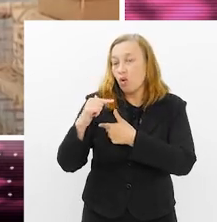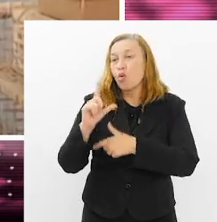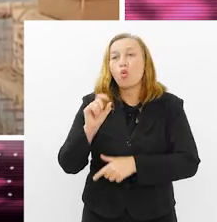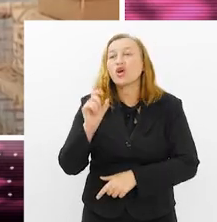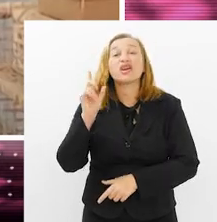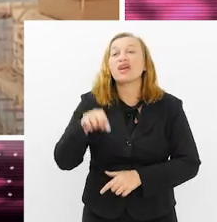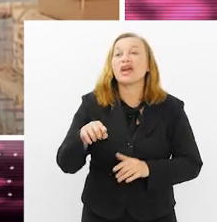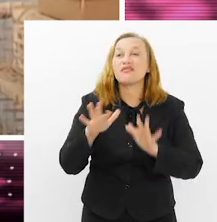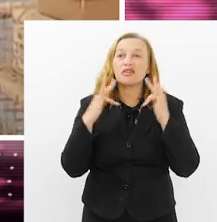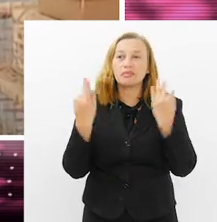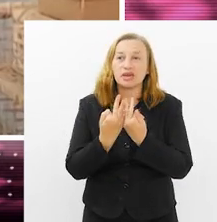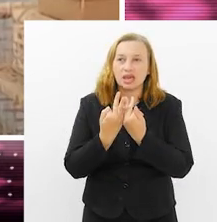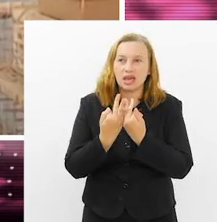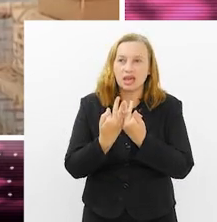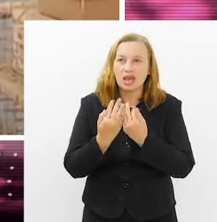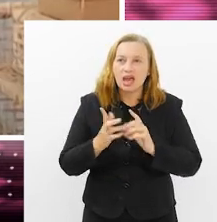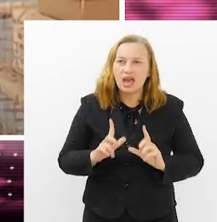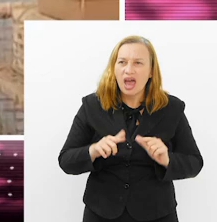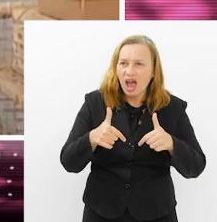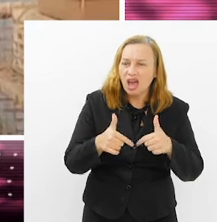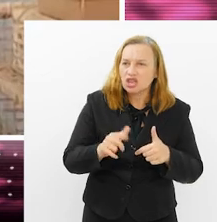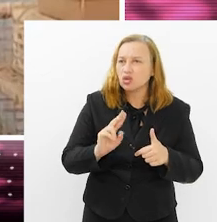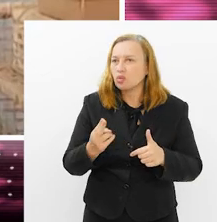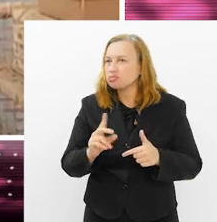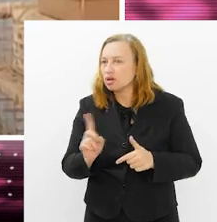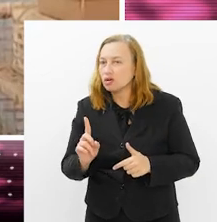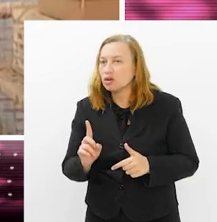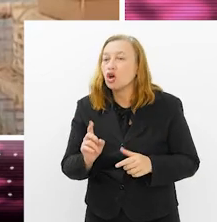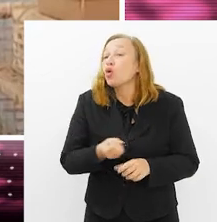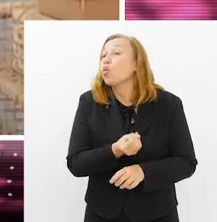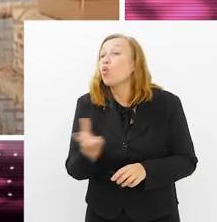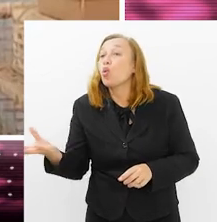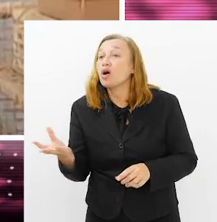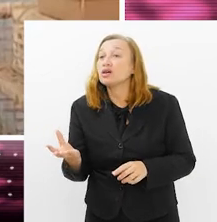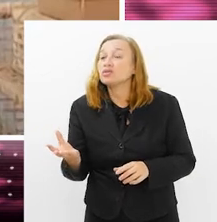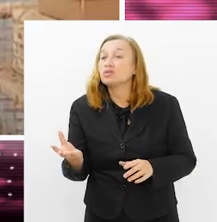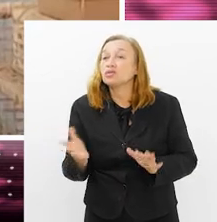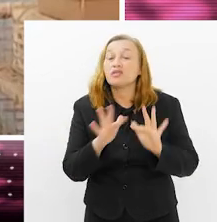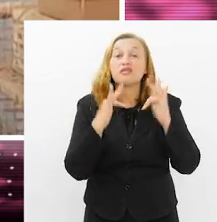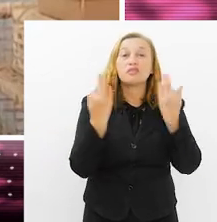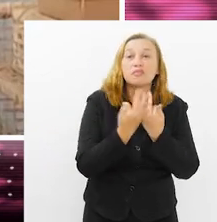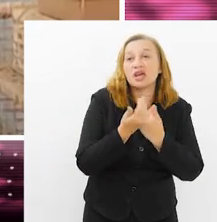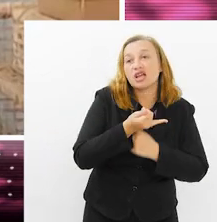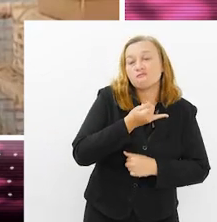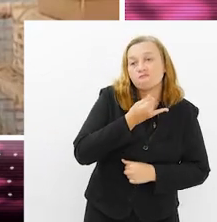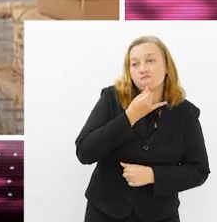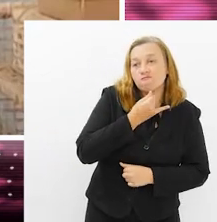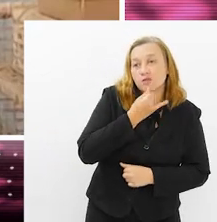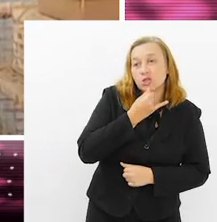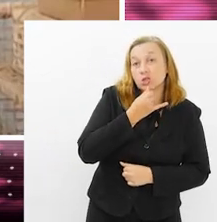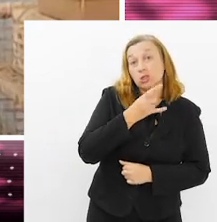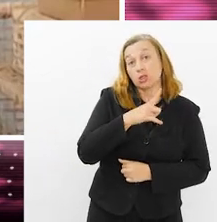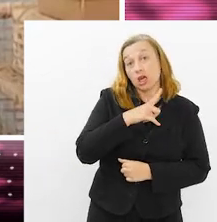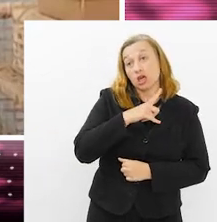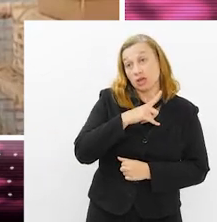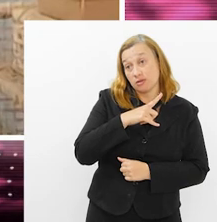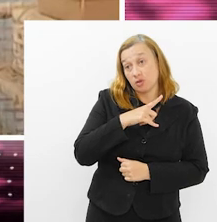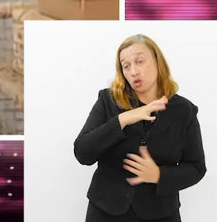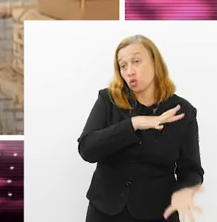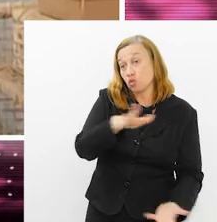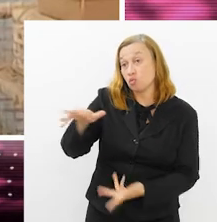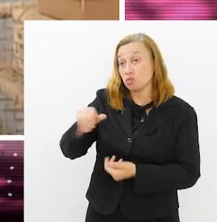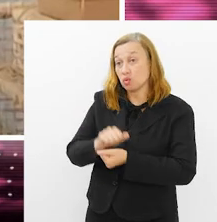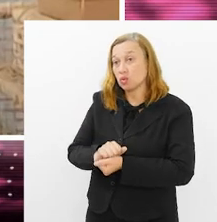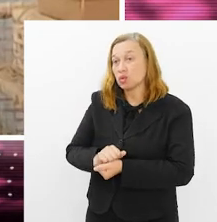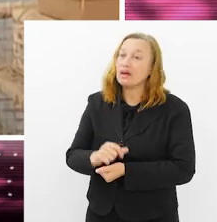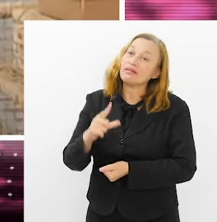lar? Esse lar é funcional? Não é funcional? Né? Quantos lares infelizes a gente tem mundo afora?